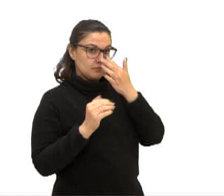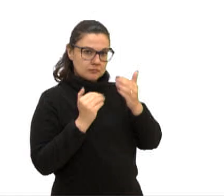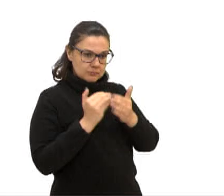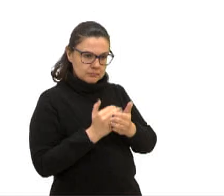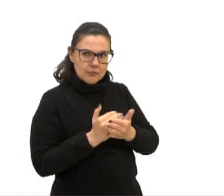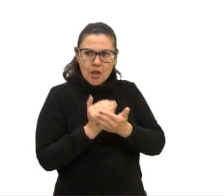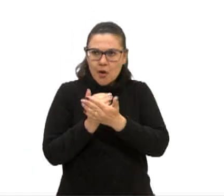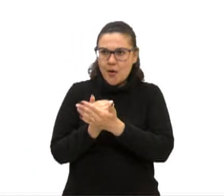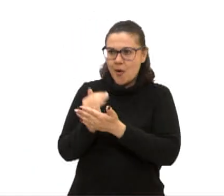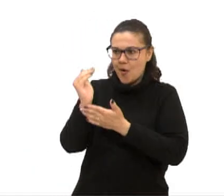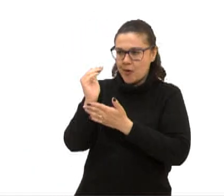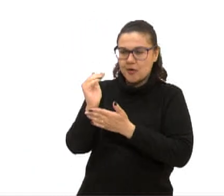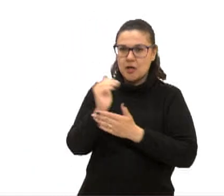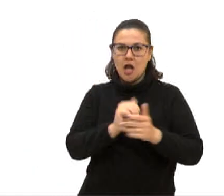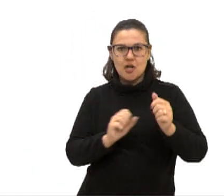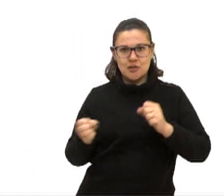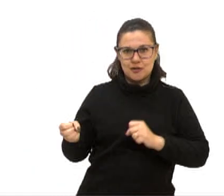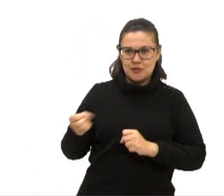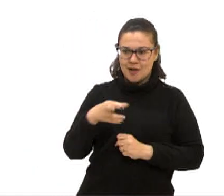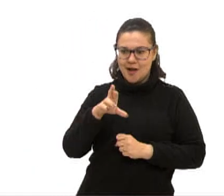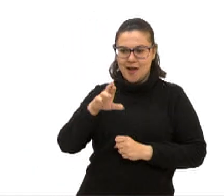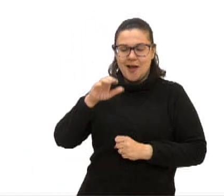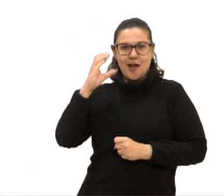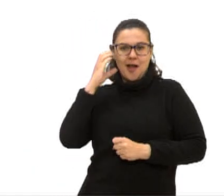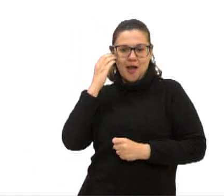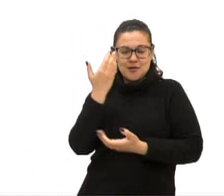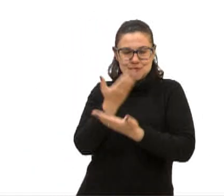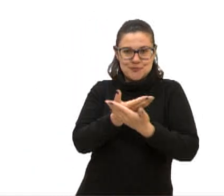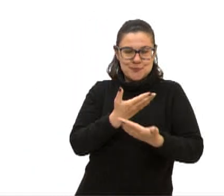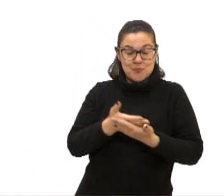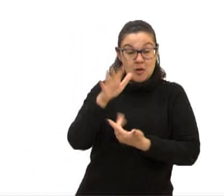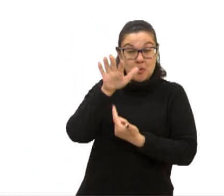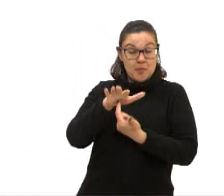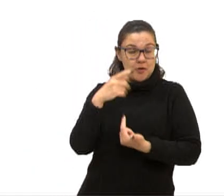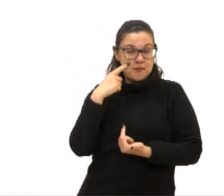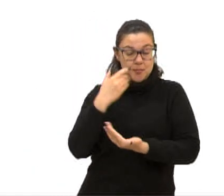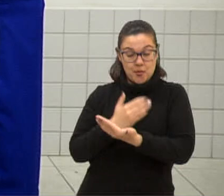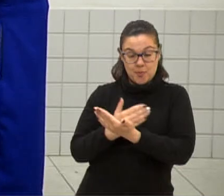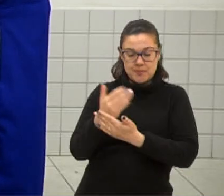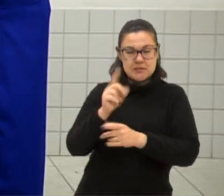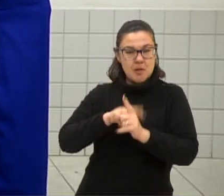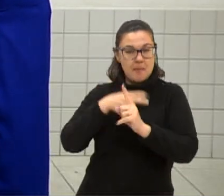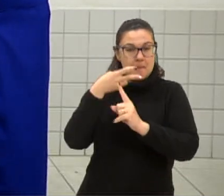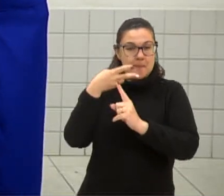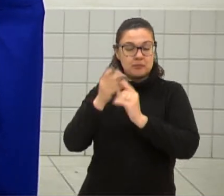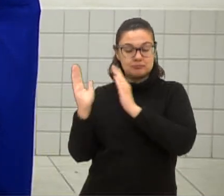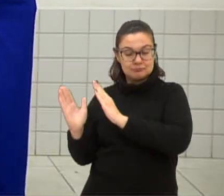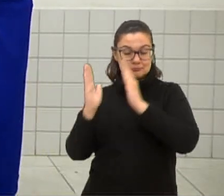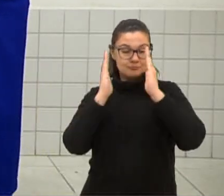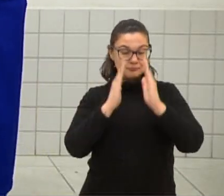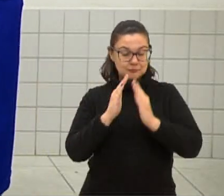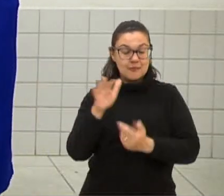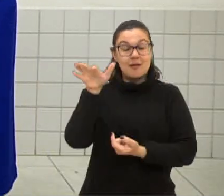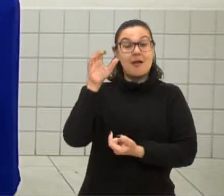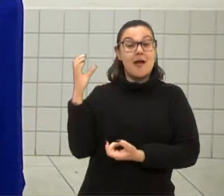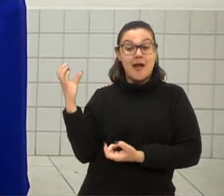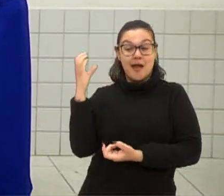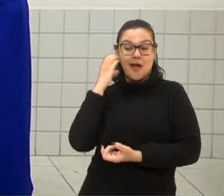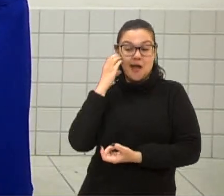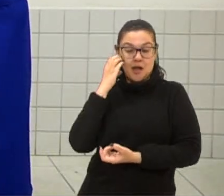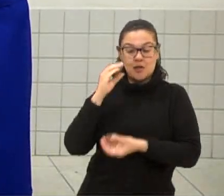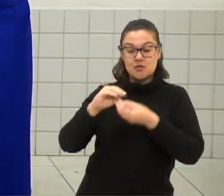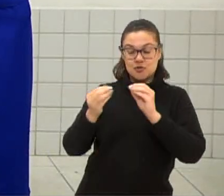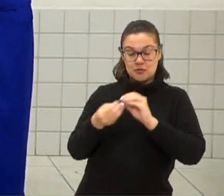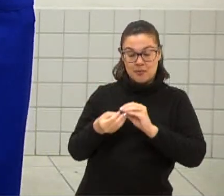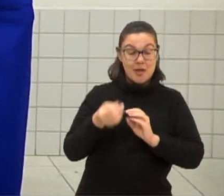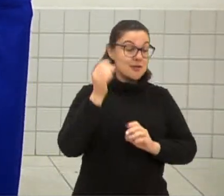com a programação da nossa Rádio Aula Paraná. Vamos a mais um capítulo da nossa radionovela. Sonhar